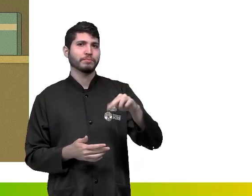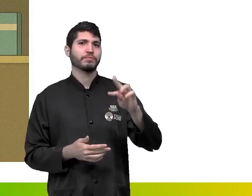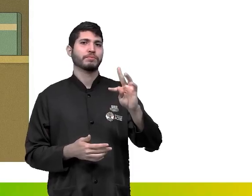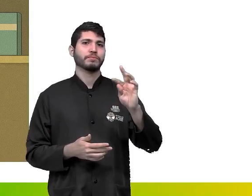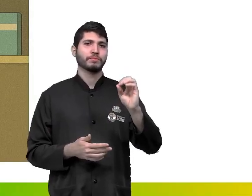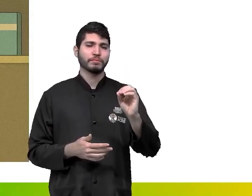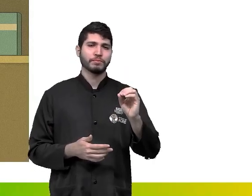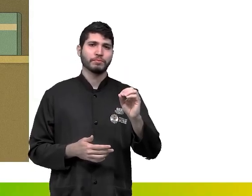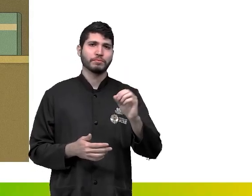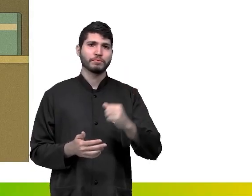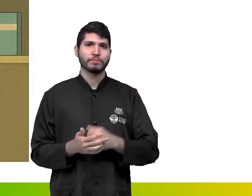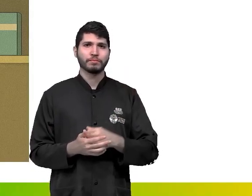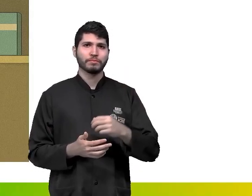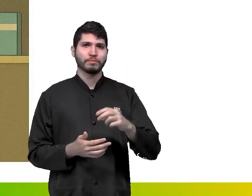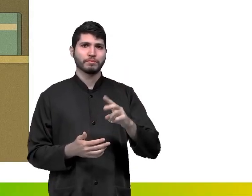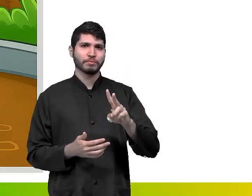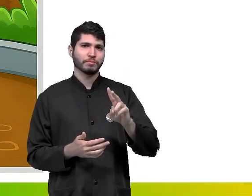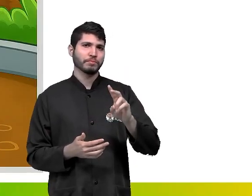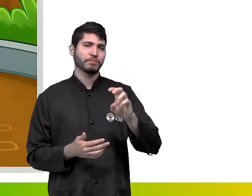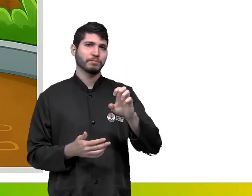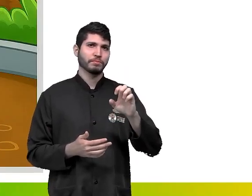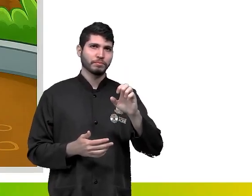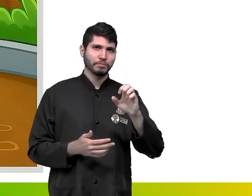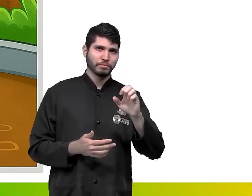31. Então, entre 120 reais.